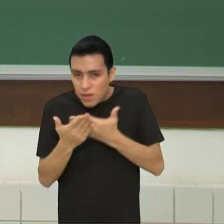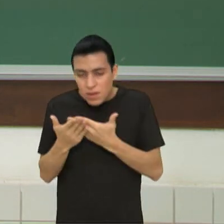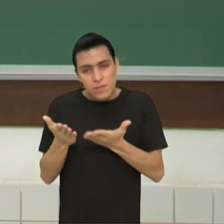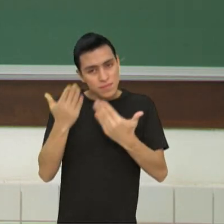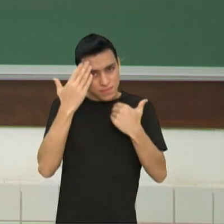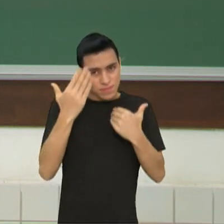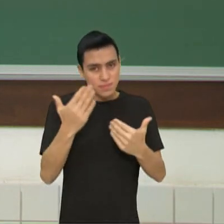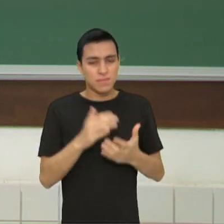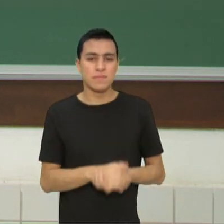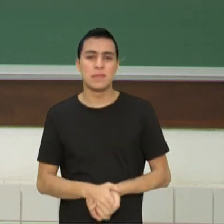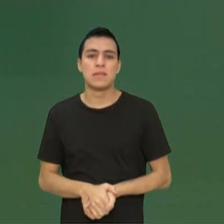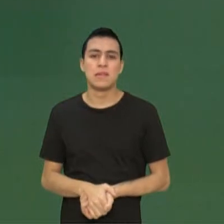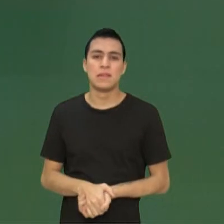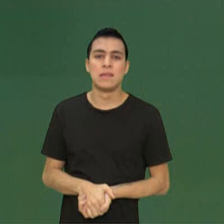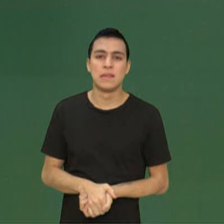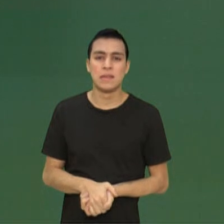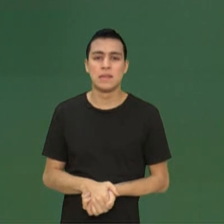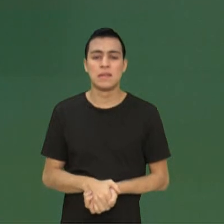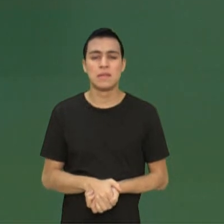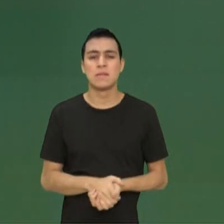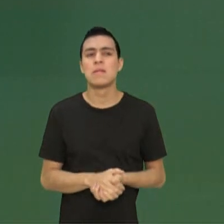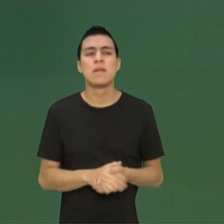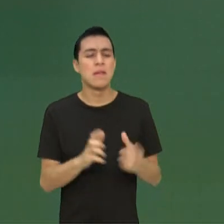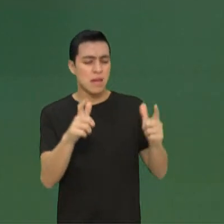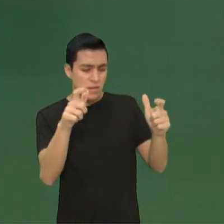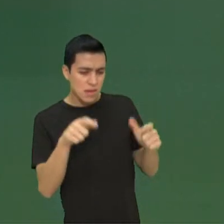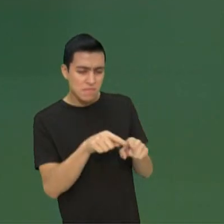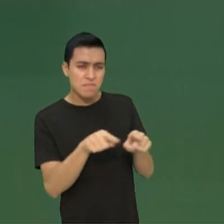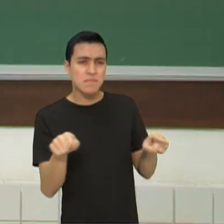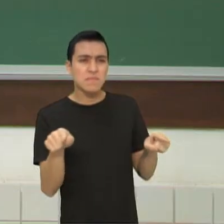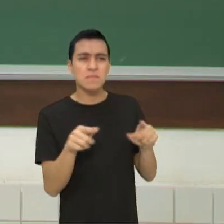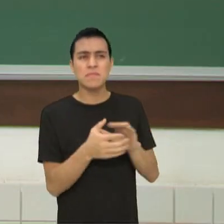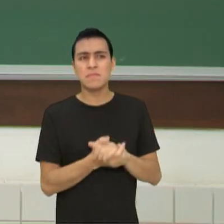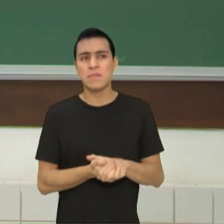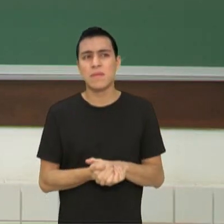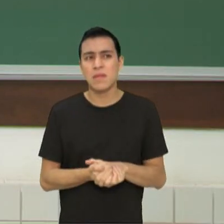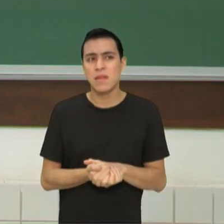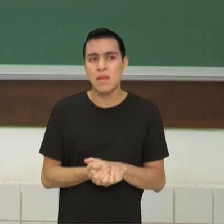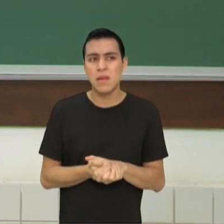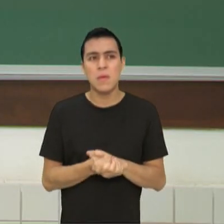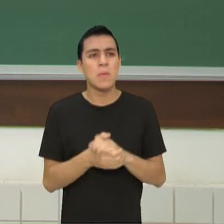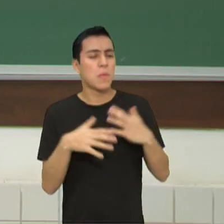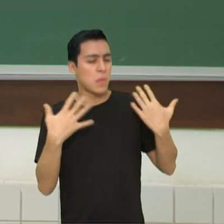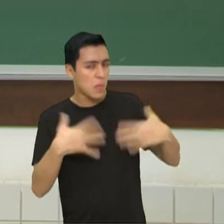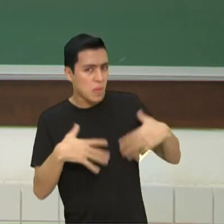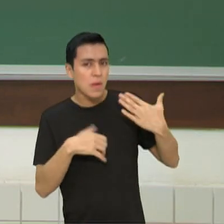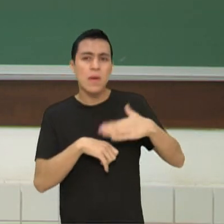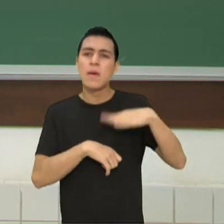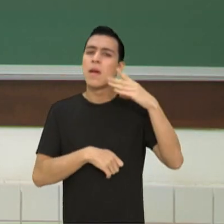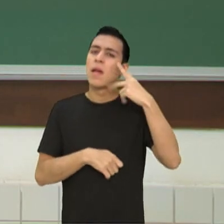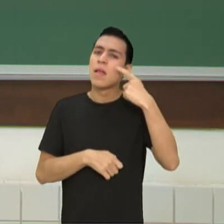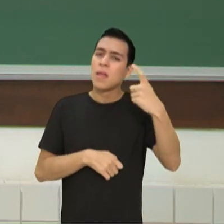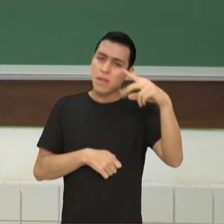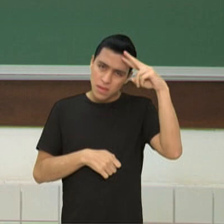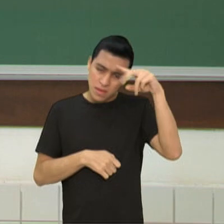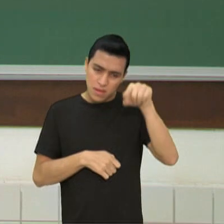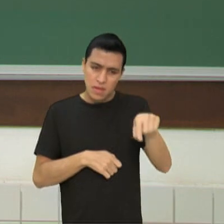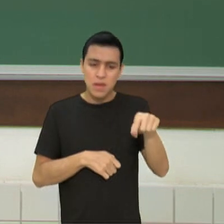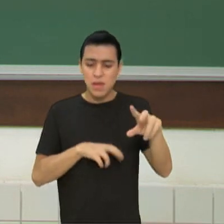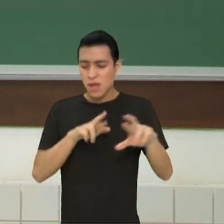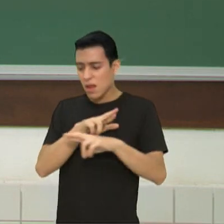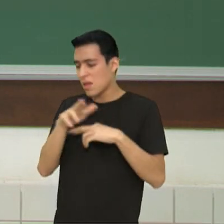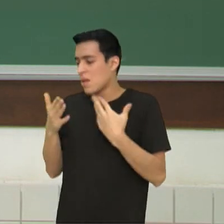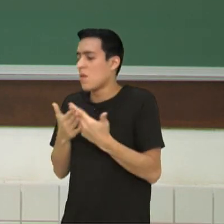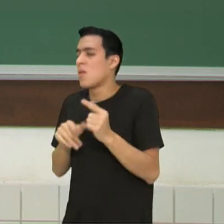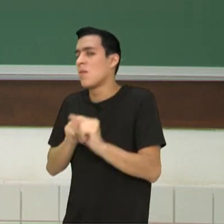Obrigado. Da onde veio esse silício? Aí que está a história mais interessante. O que isso tem a ver com a nossa aula